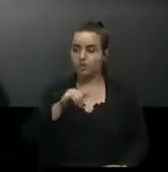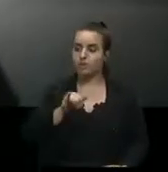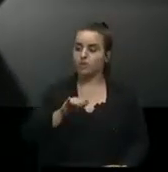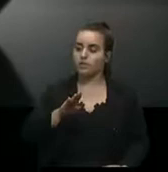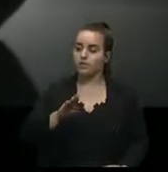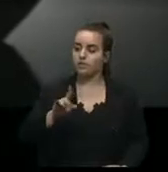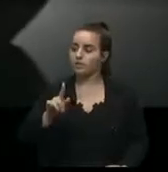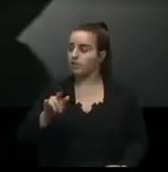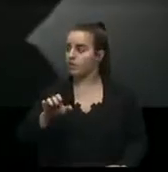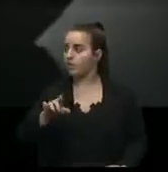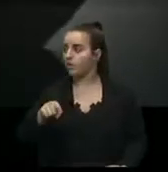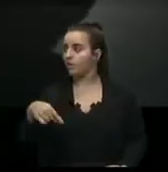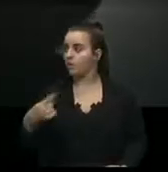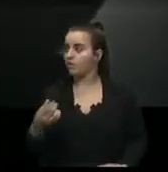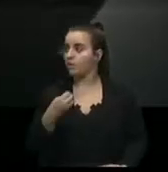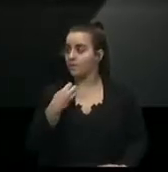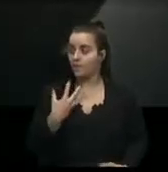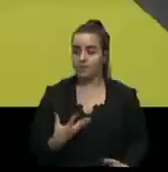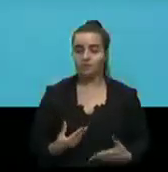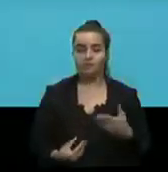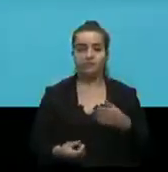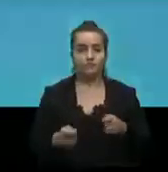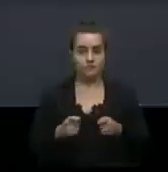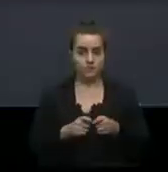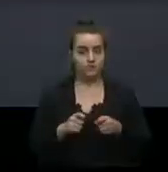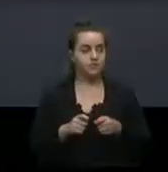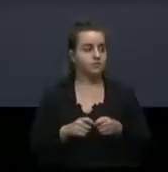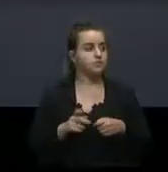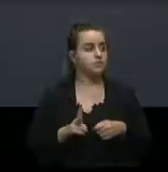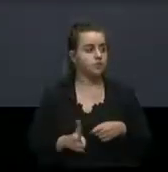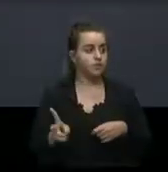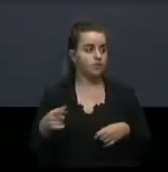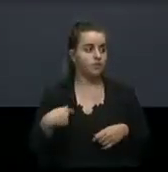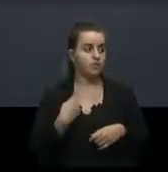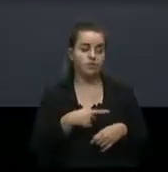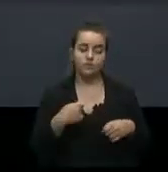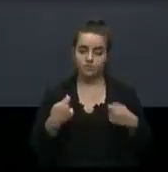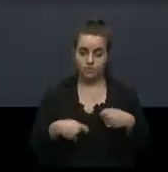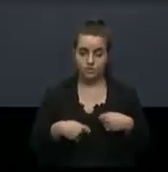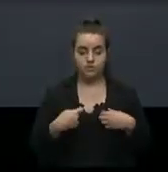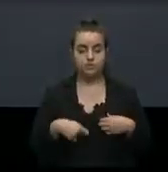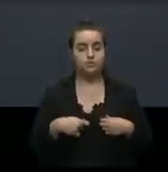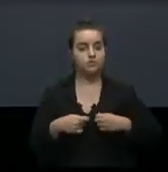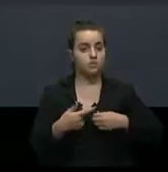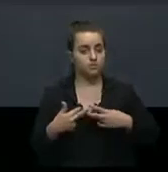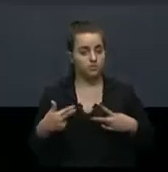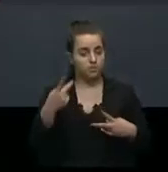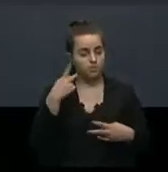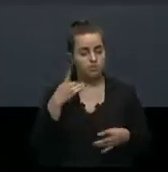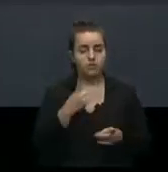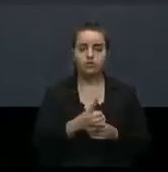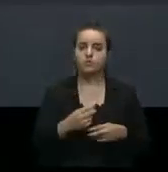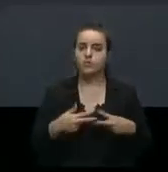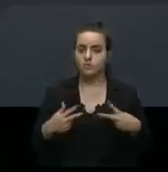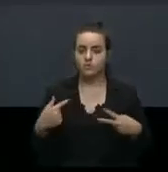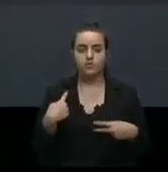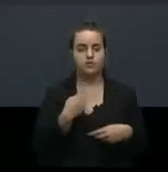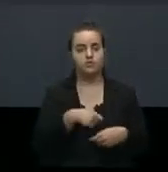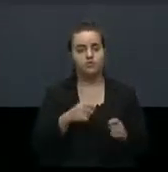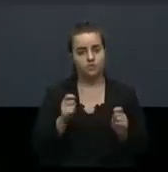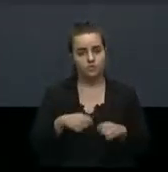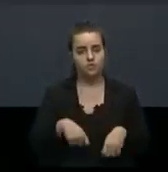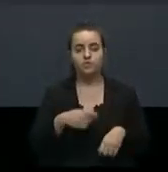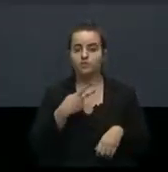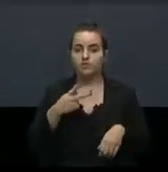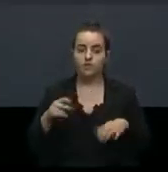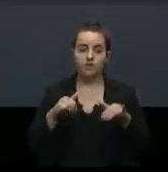outras apostas muito bem fundamentadas. Sempre precisamos de um indício para descobrir algo, não é? Podemos dizer que as informações